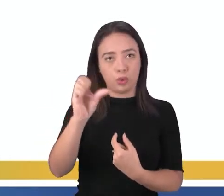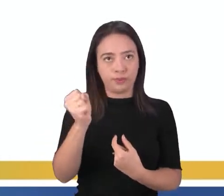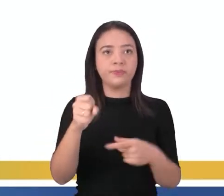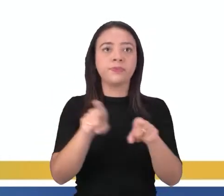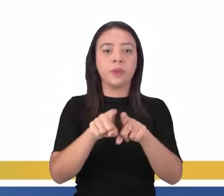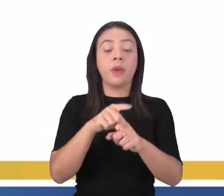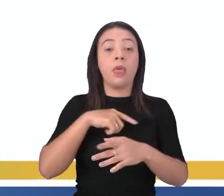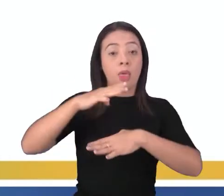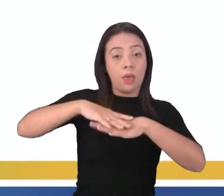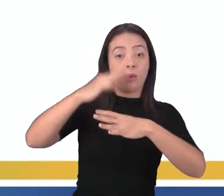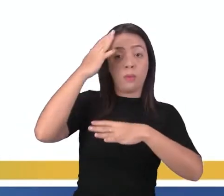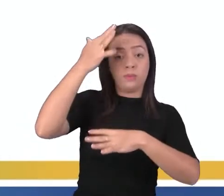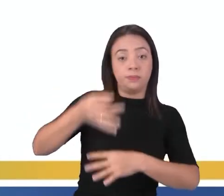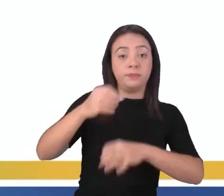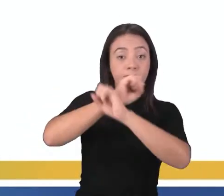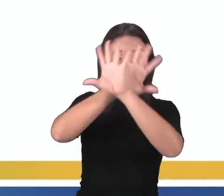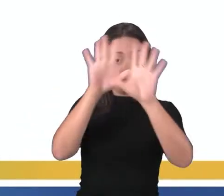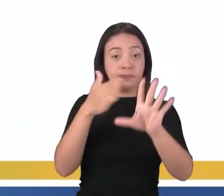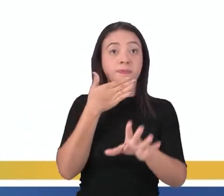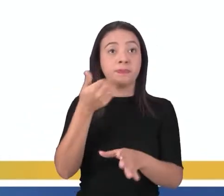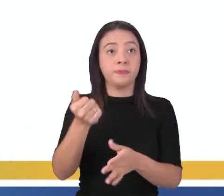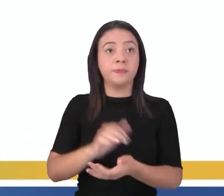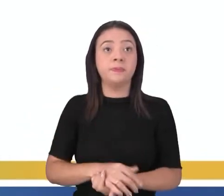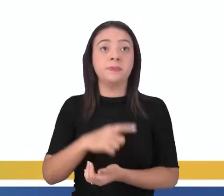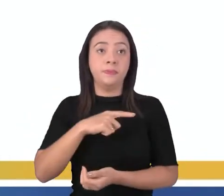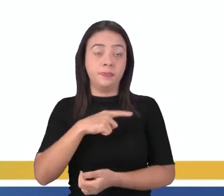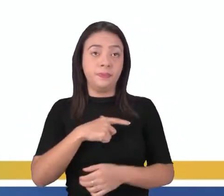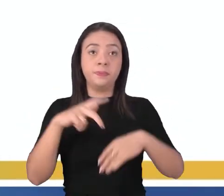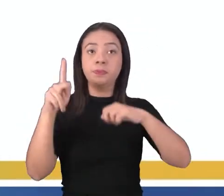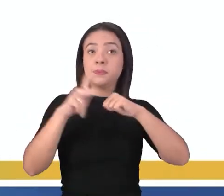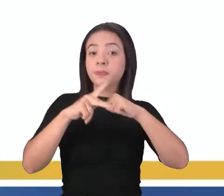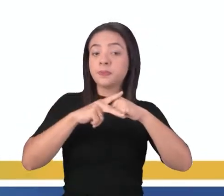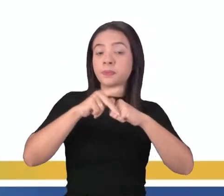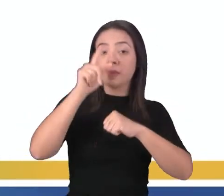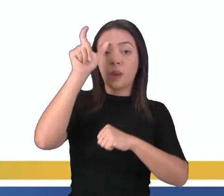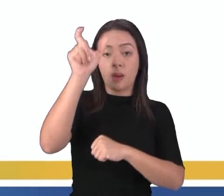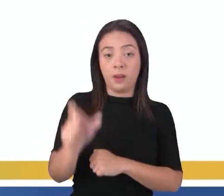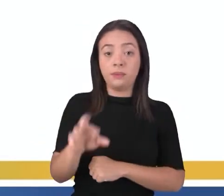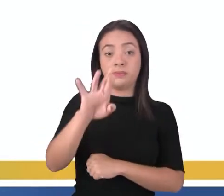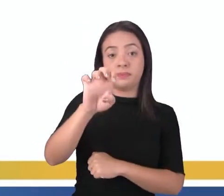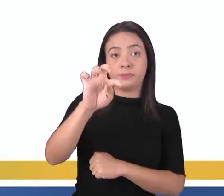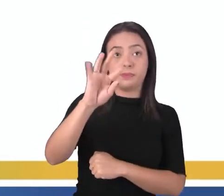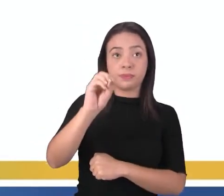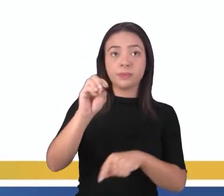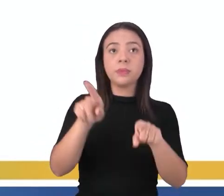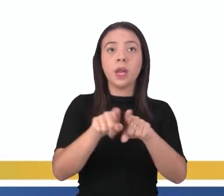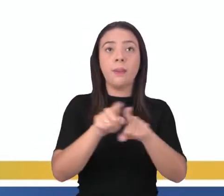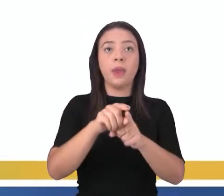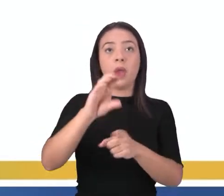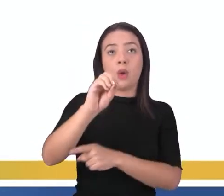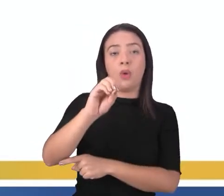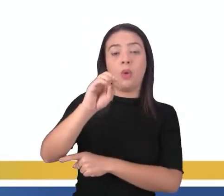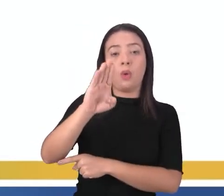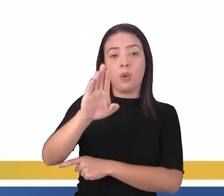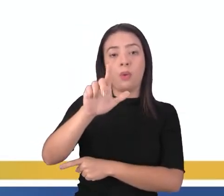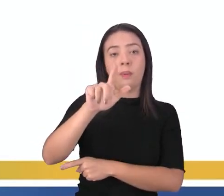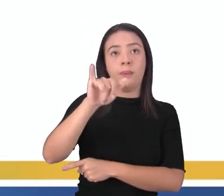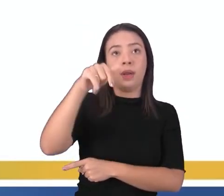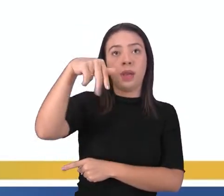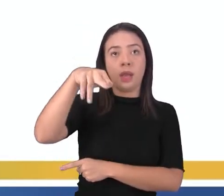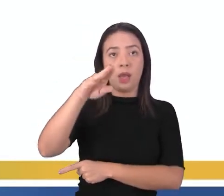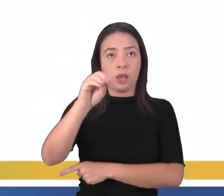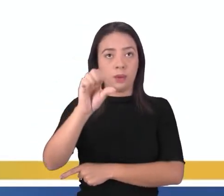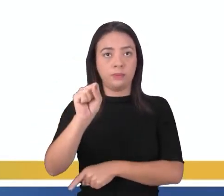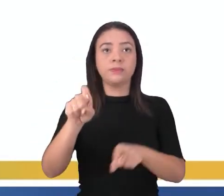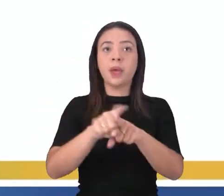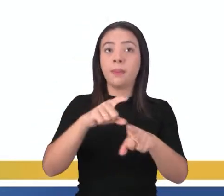vocês possam entender um pouquinho. Nós temos os pronomes pessoais retos e ao lado os pronomes pessoais oblíquos. Dessa mesma